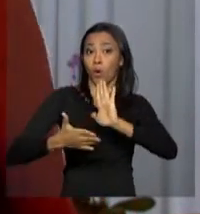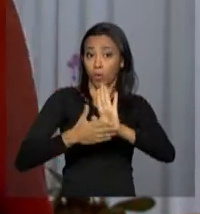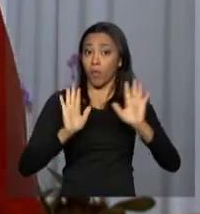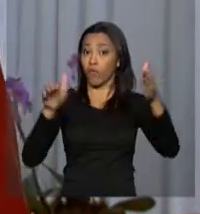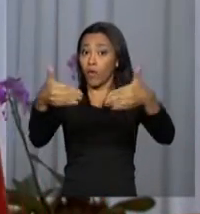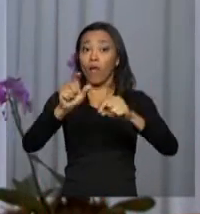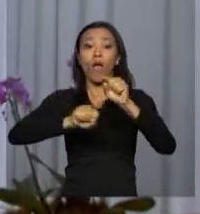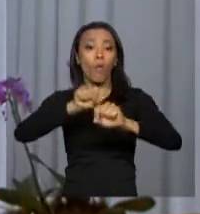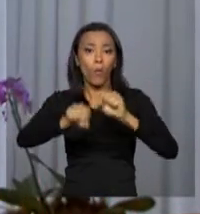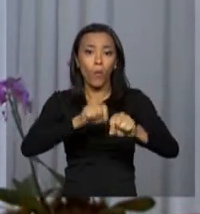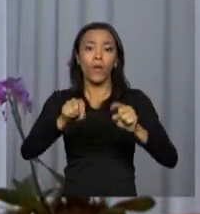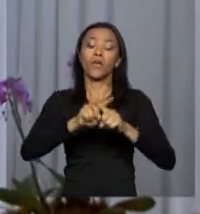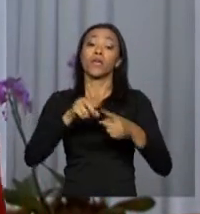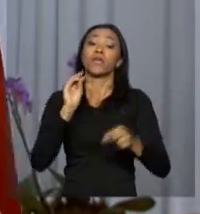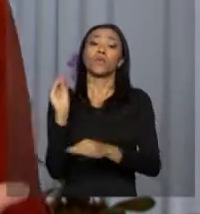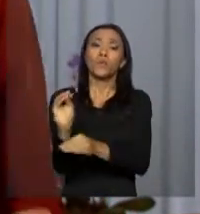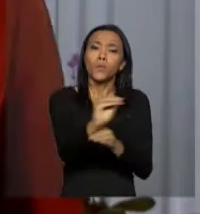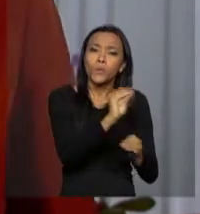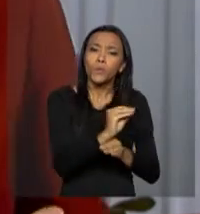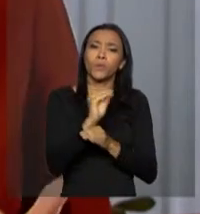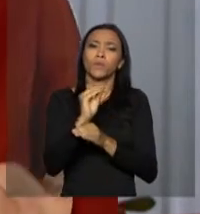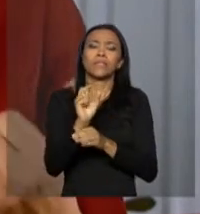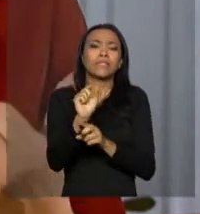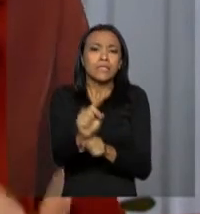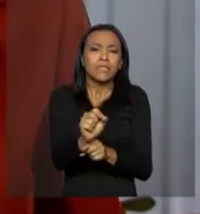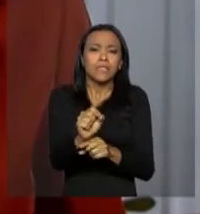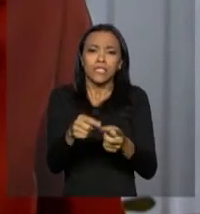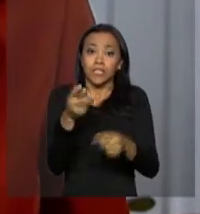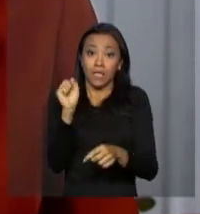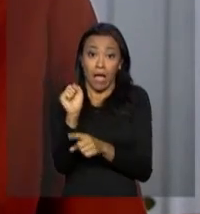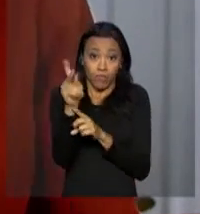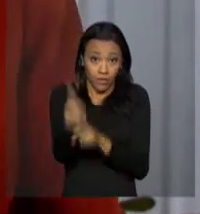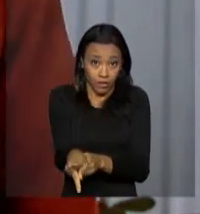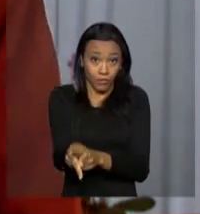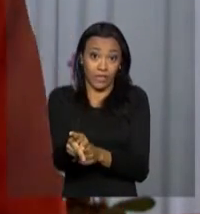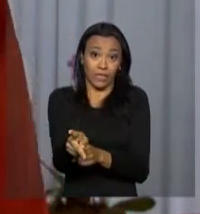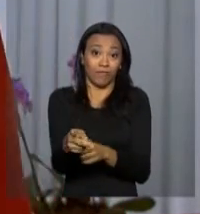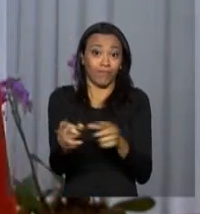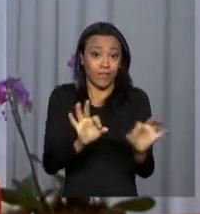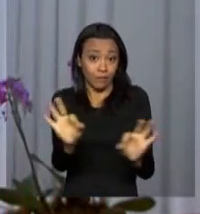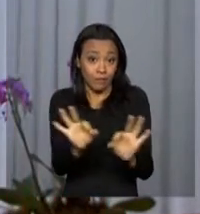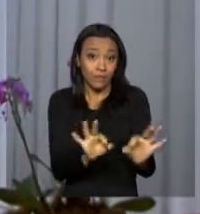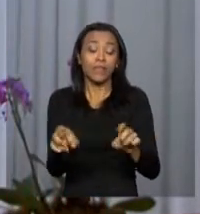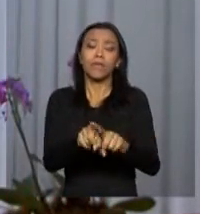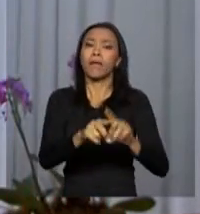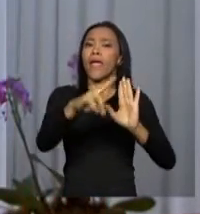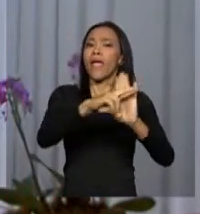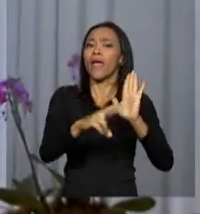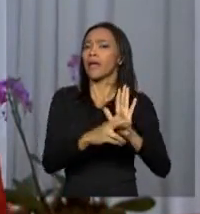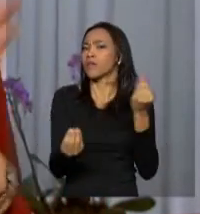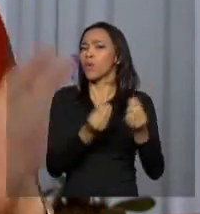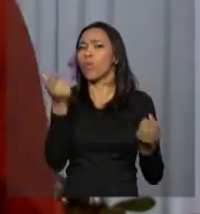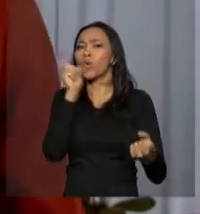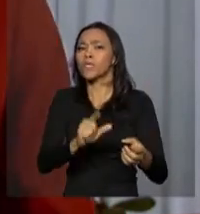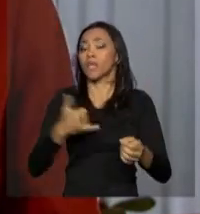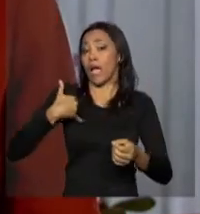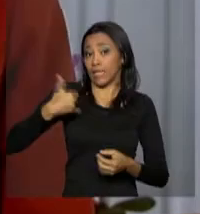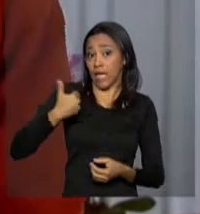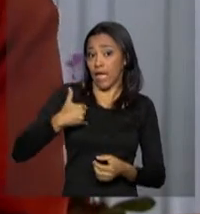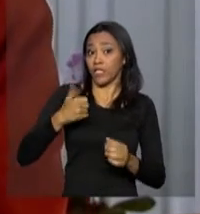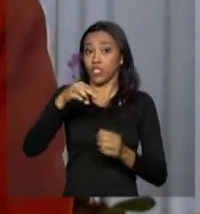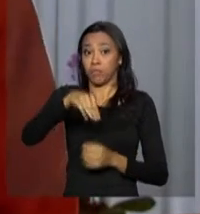fórum é sustentabilidade do sistema previdenciário, bem como regras de acesso, idade